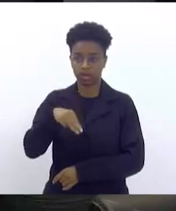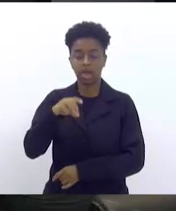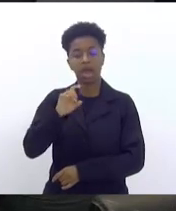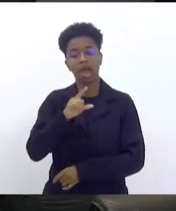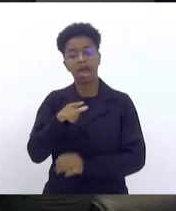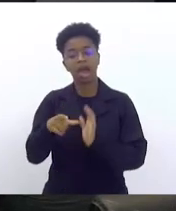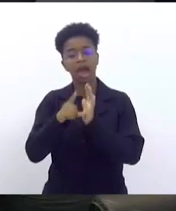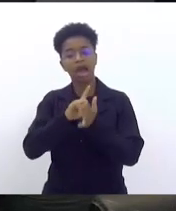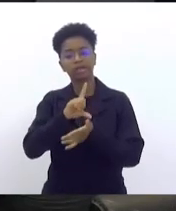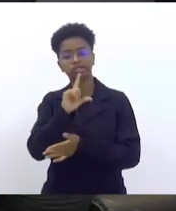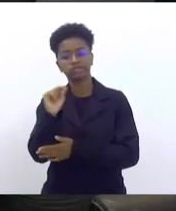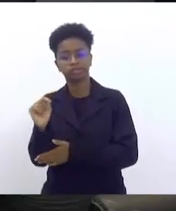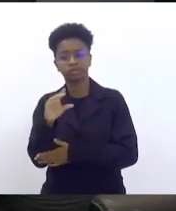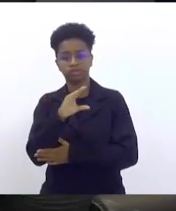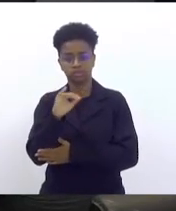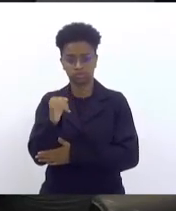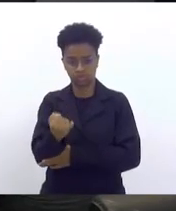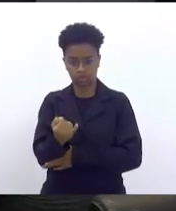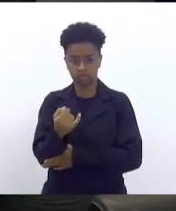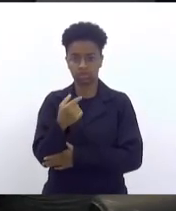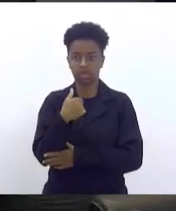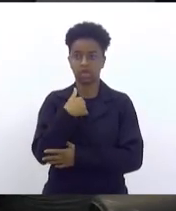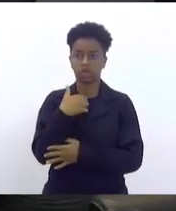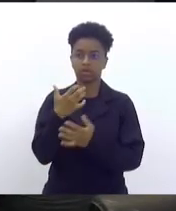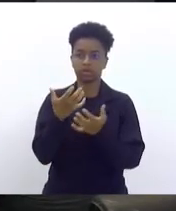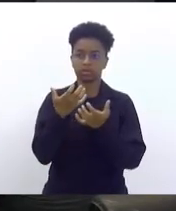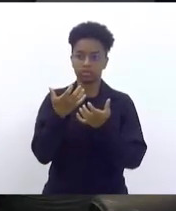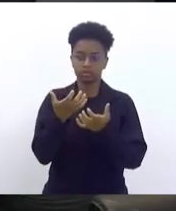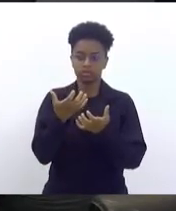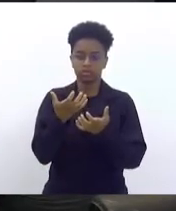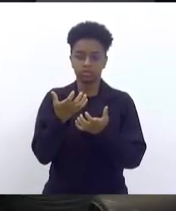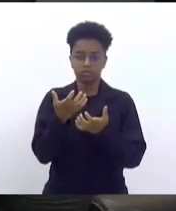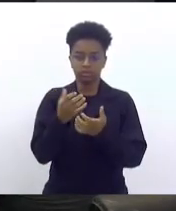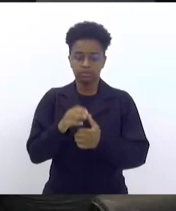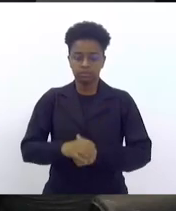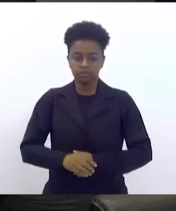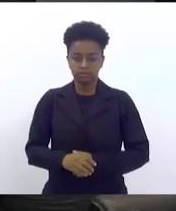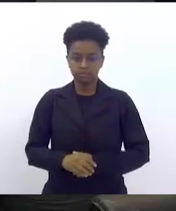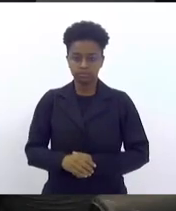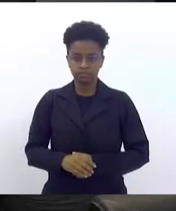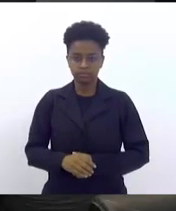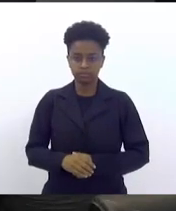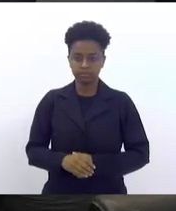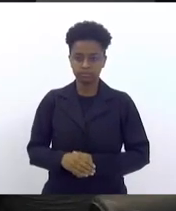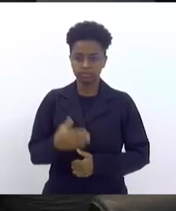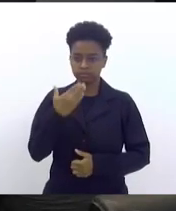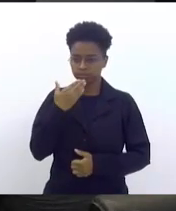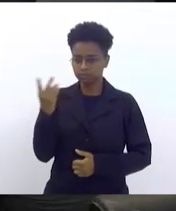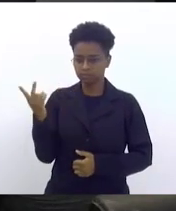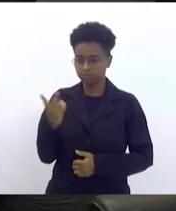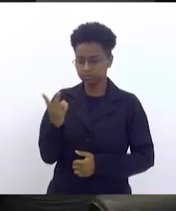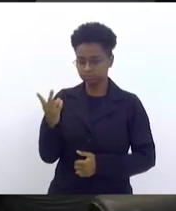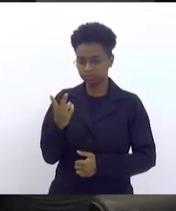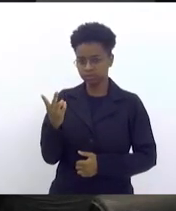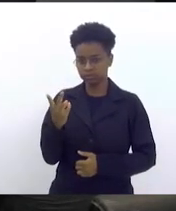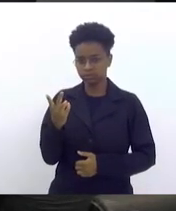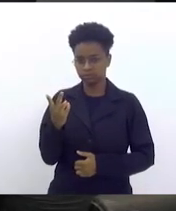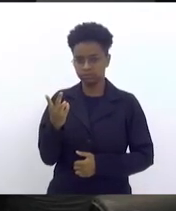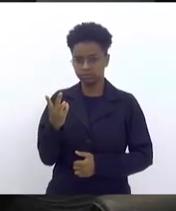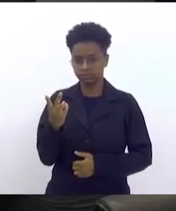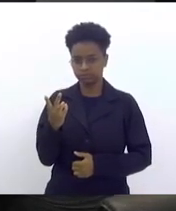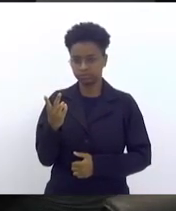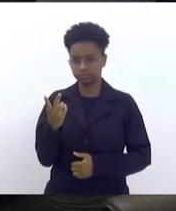da ccj eu quero só abrir aqui Deputado Fred Pacheco Deputado Rodrigo Amorim para